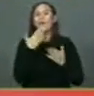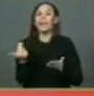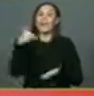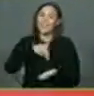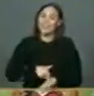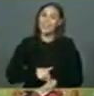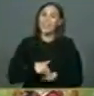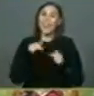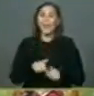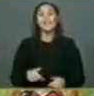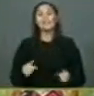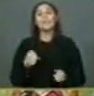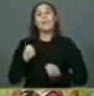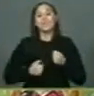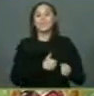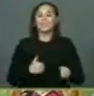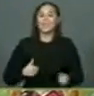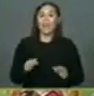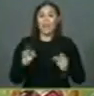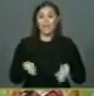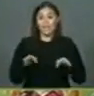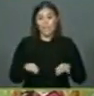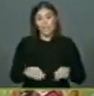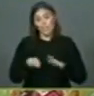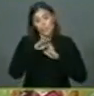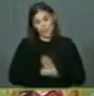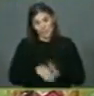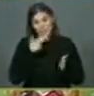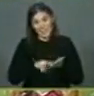Connosco nesta maratona. Estamos a chegar aos instantes finais, Sónia. Quem é que tens aí?